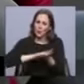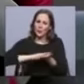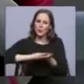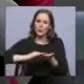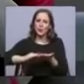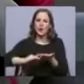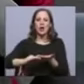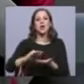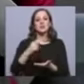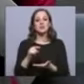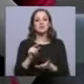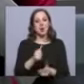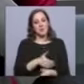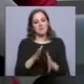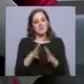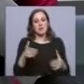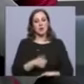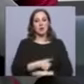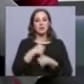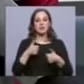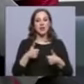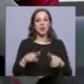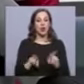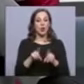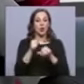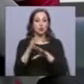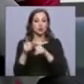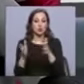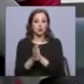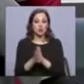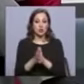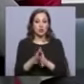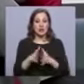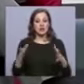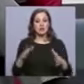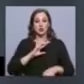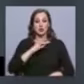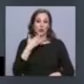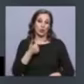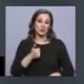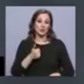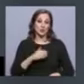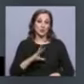uma grande cidade é igual a todas as outras grandes cidades do mundo